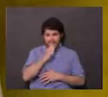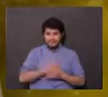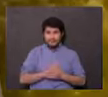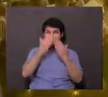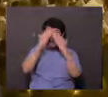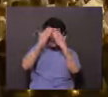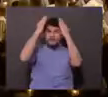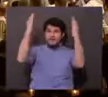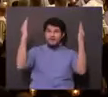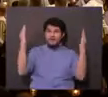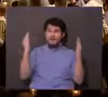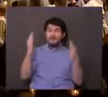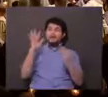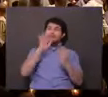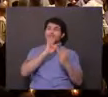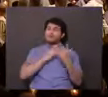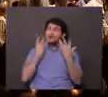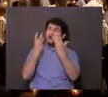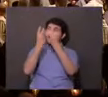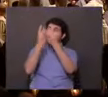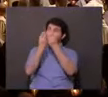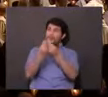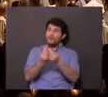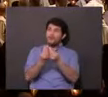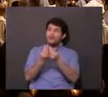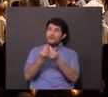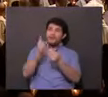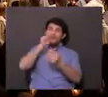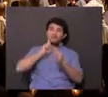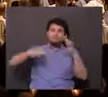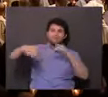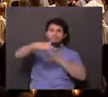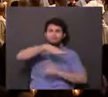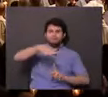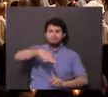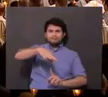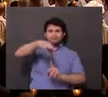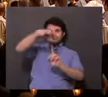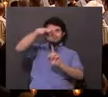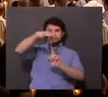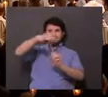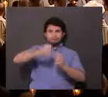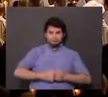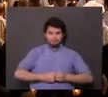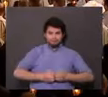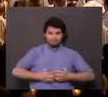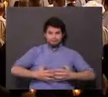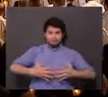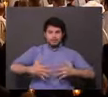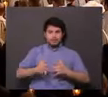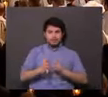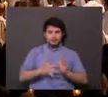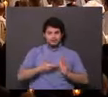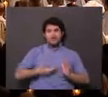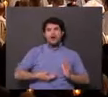Ave Maria, cheia de graça, o Senhor é convosco. Bendita sois vós entre as mulheres, e bendito é o fruto